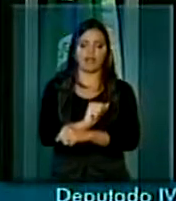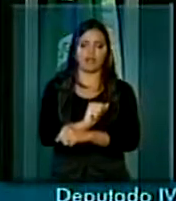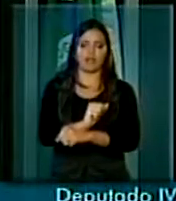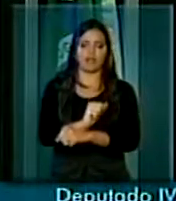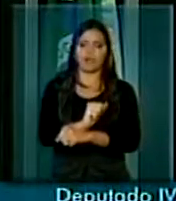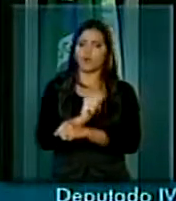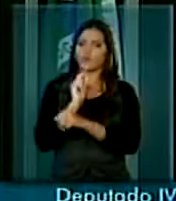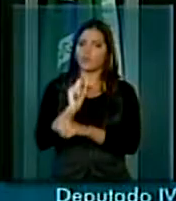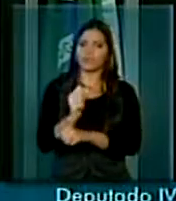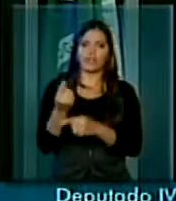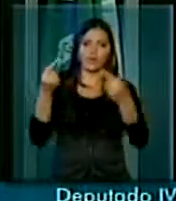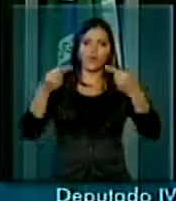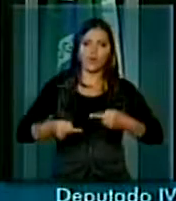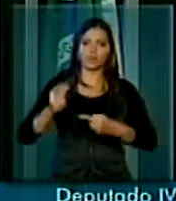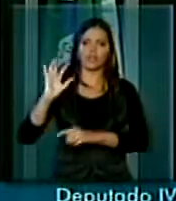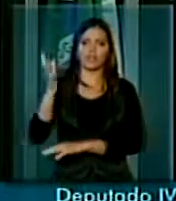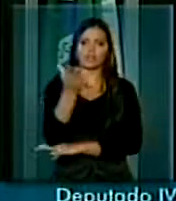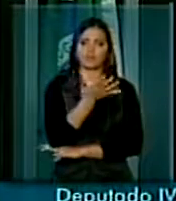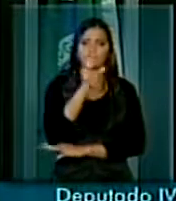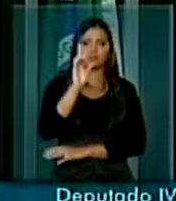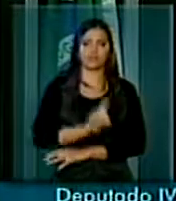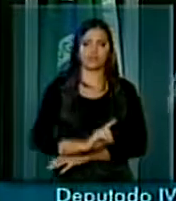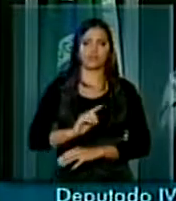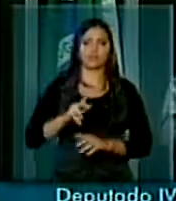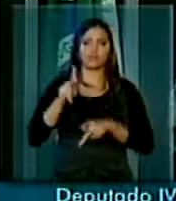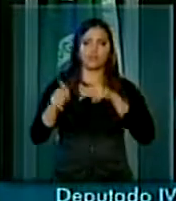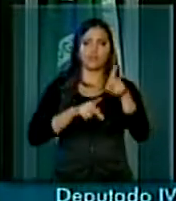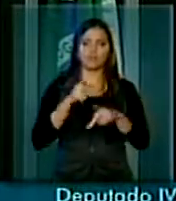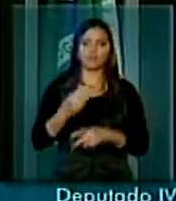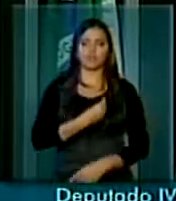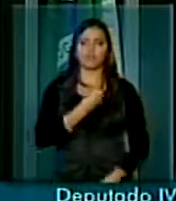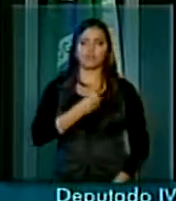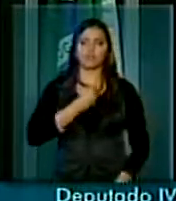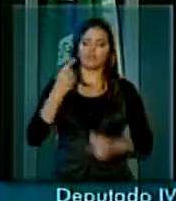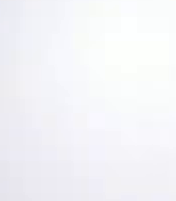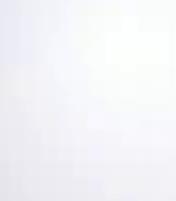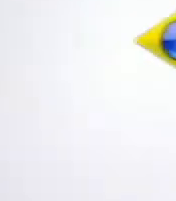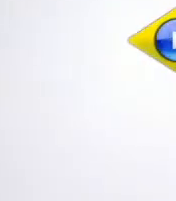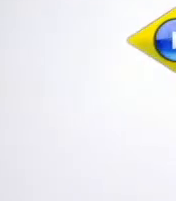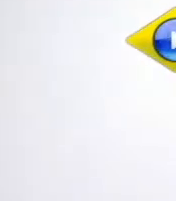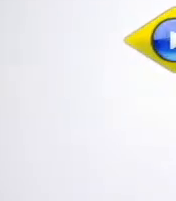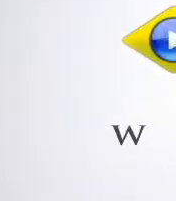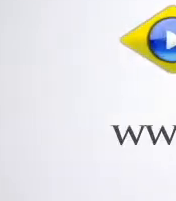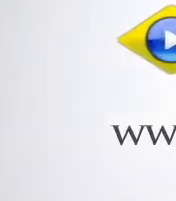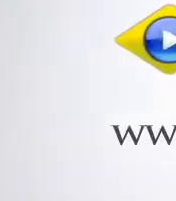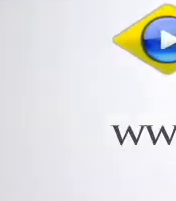atentado contra a natureza e os direitos dos povos que vivem nessa. Muito bem.